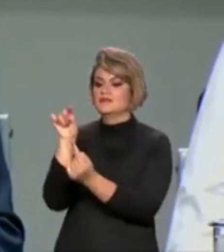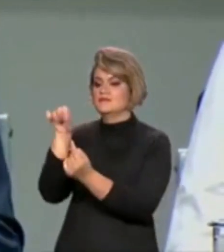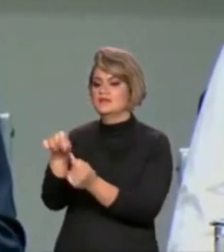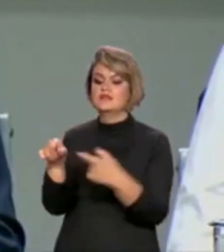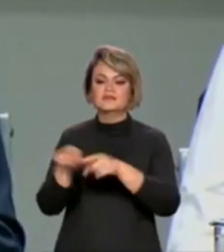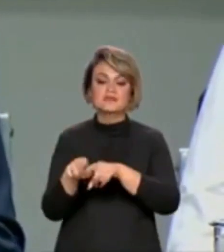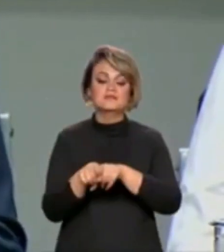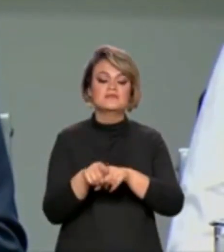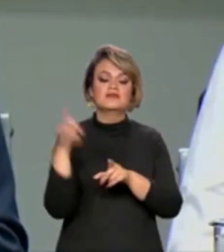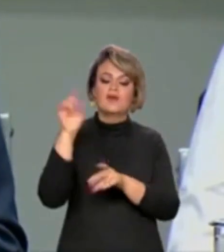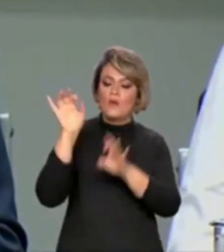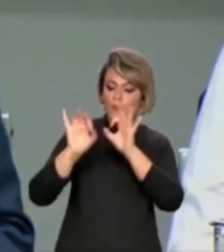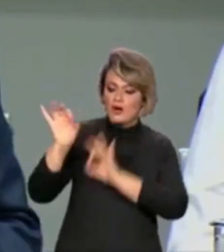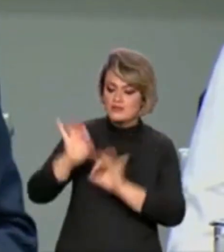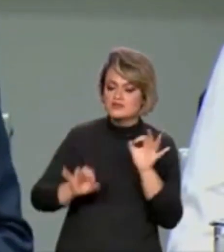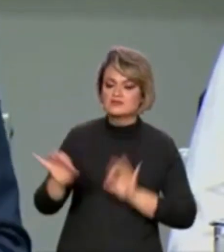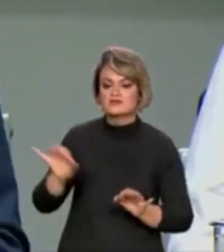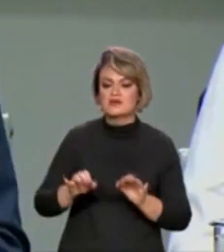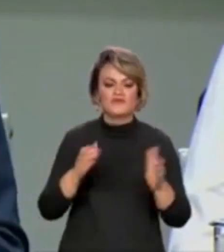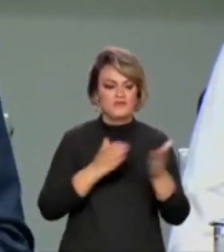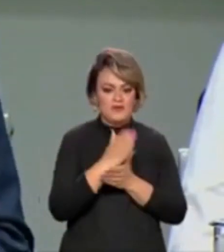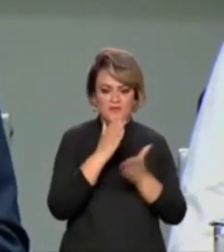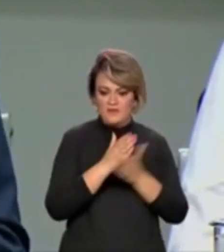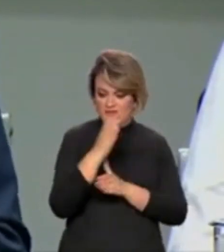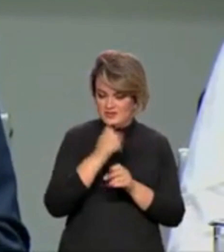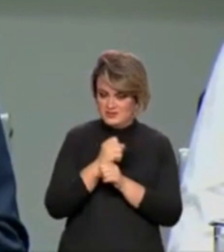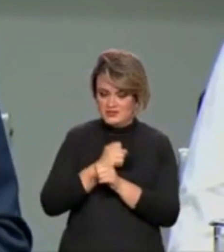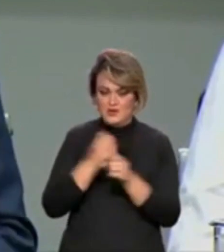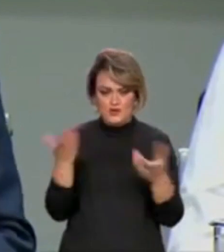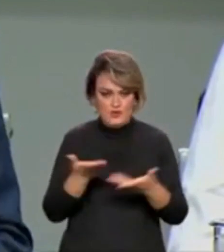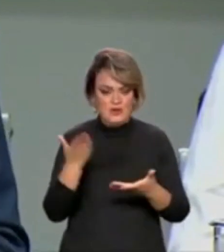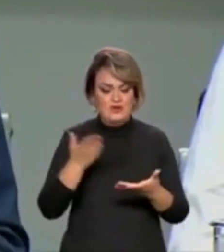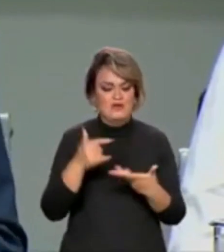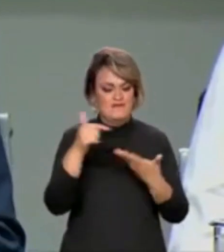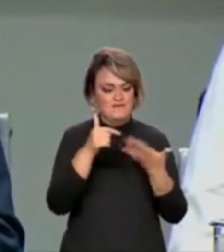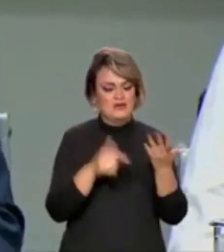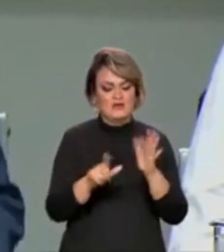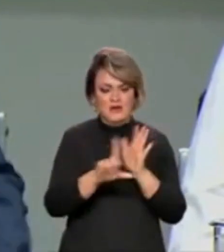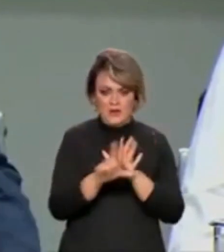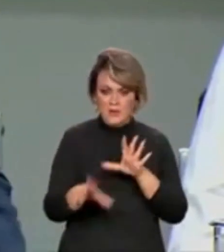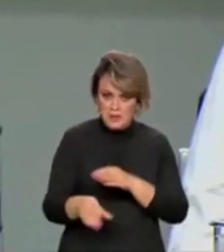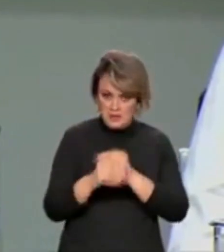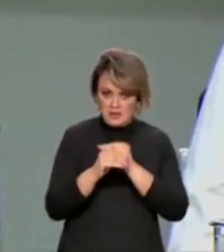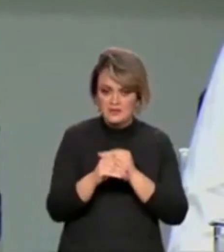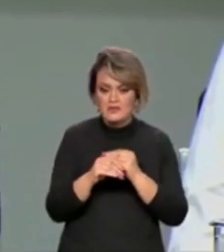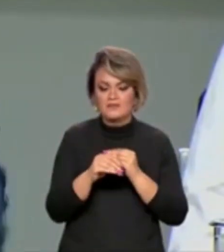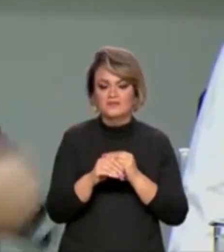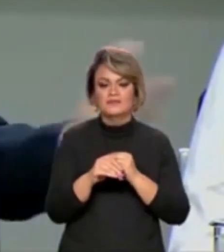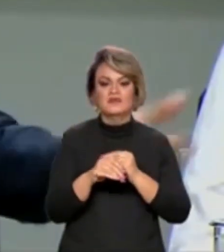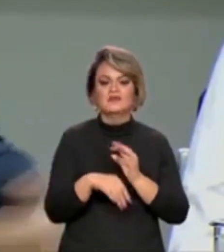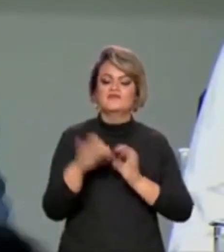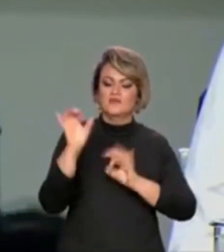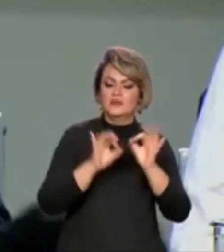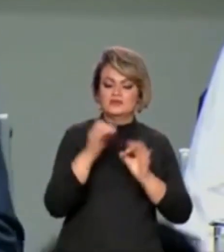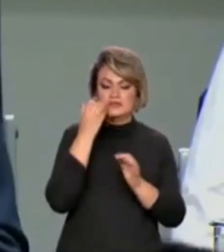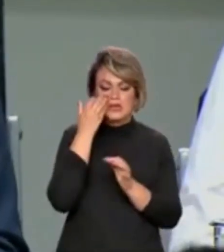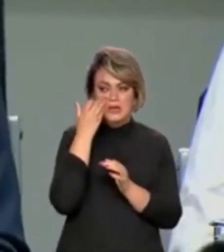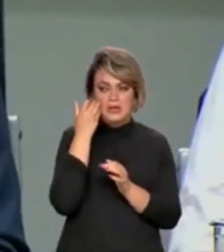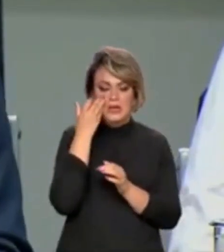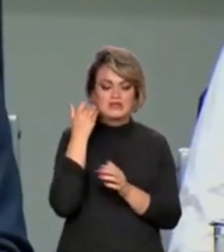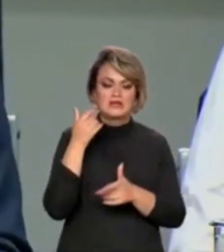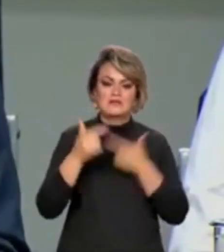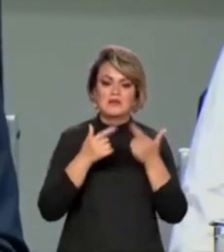mas para regulamentar o que for aprovado esse ano, conjunto de leis complementares que vão ser feitas